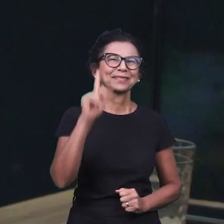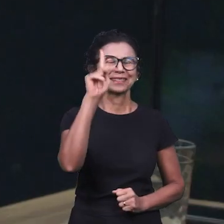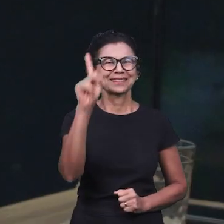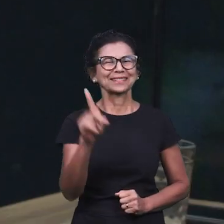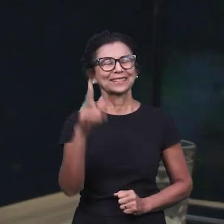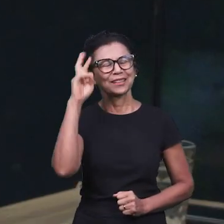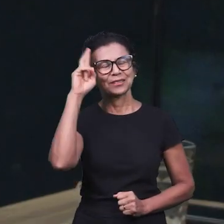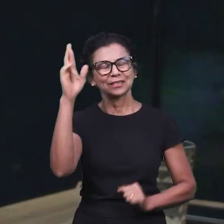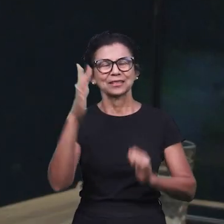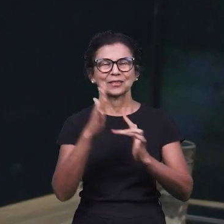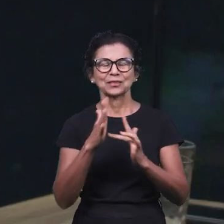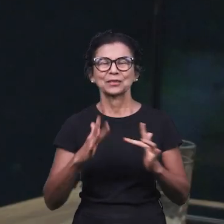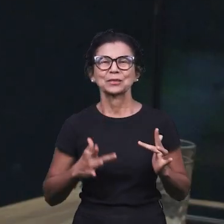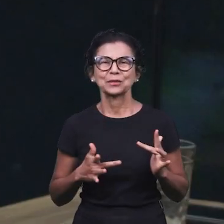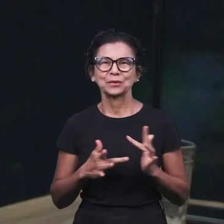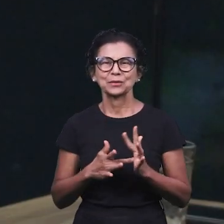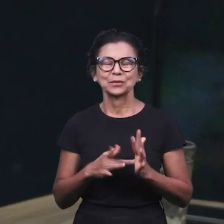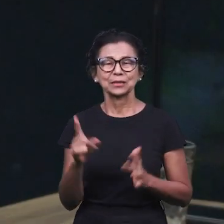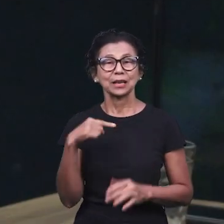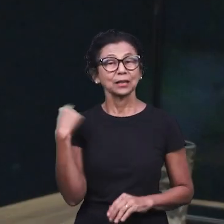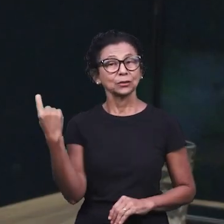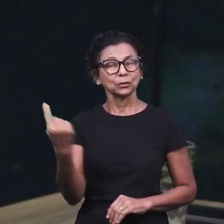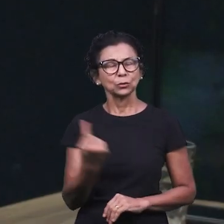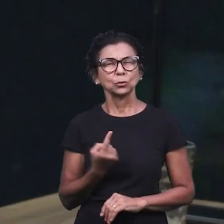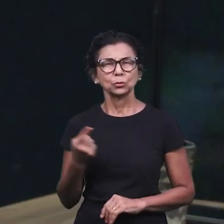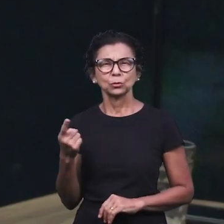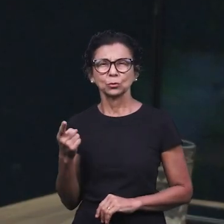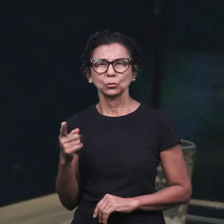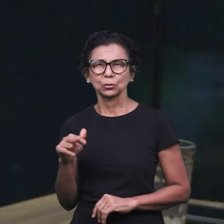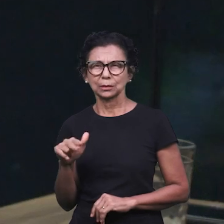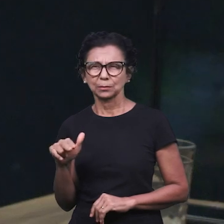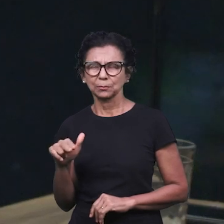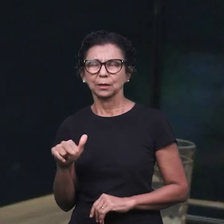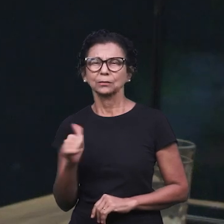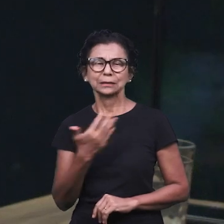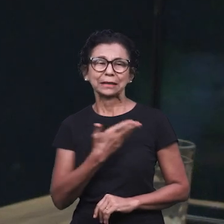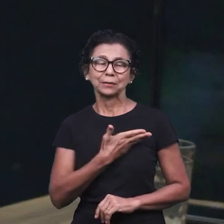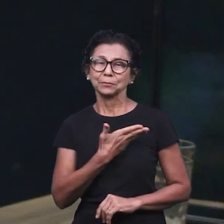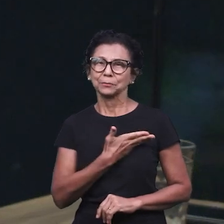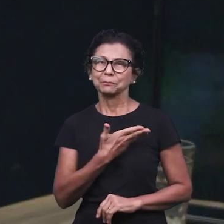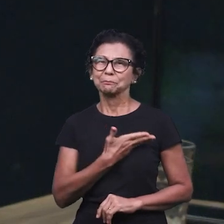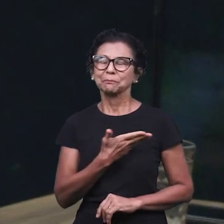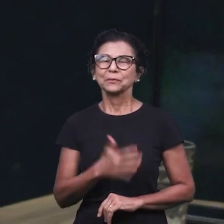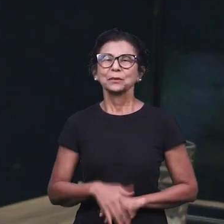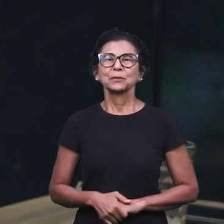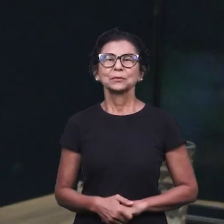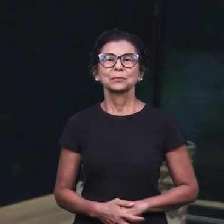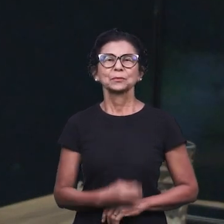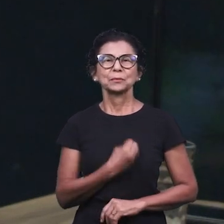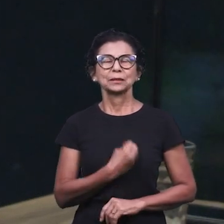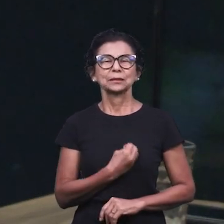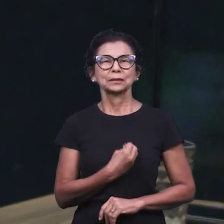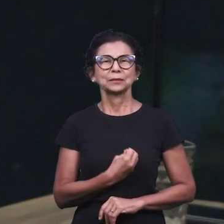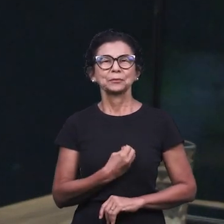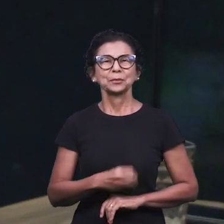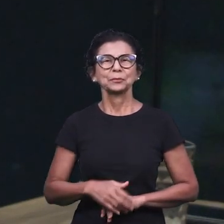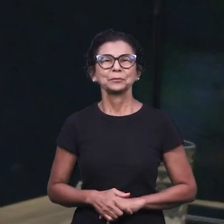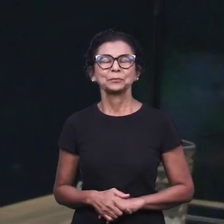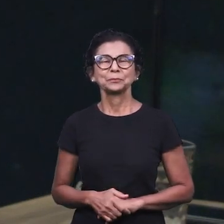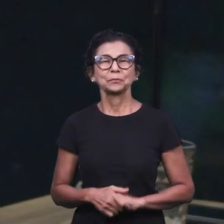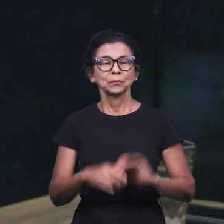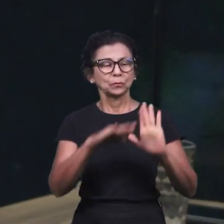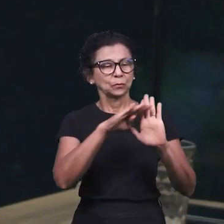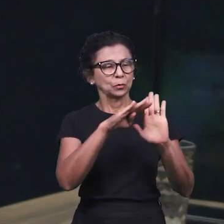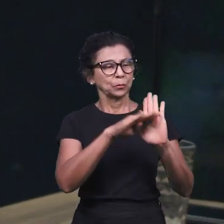A paz do Senhor Jesus aos nossos irmãos, aos nossos amigos que participam conosco. Este é o